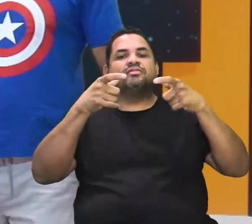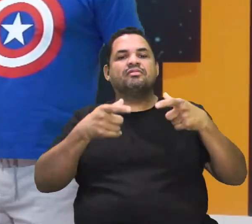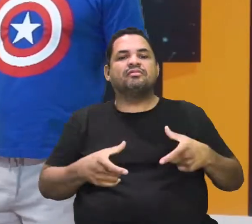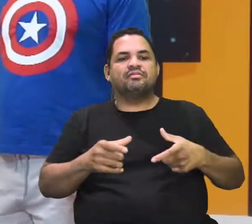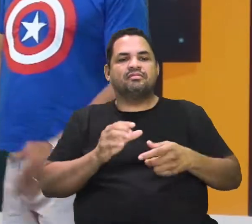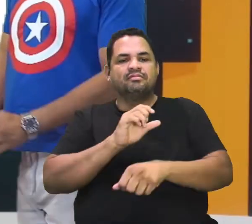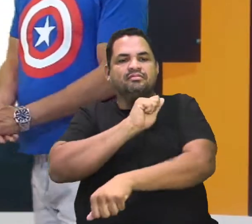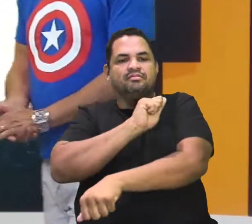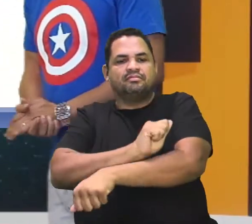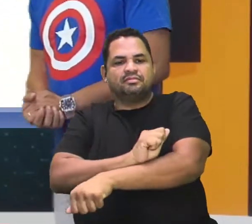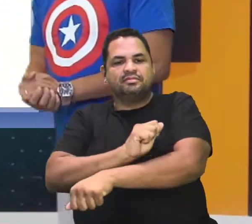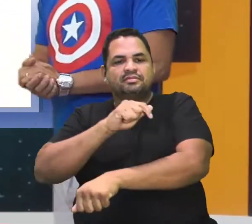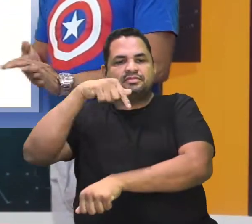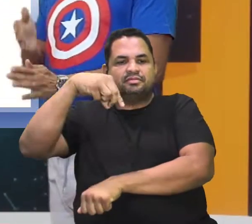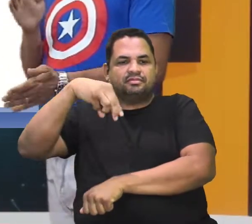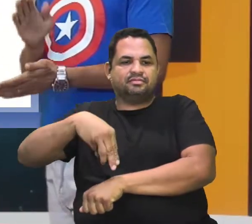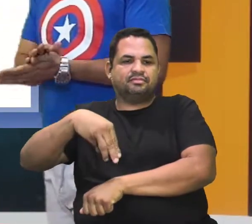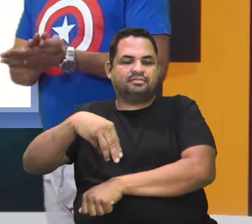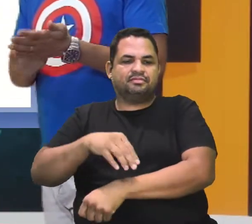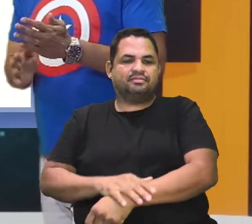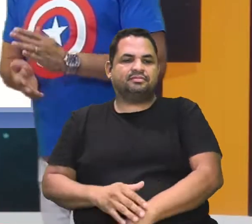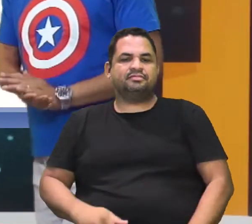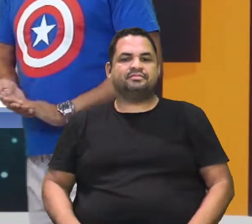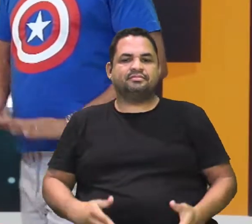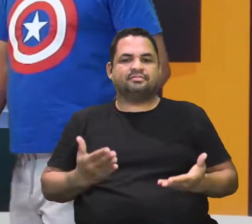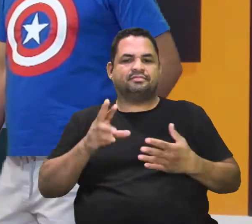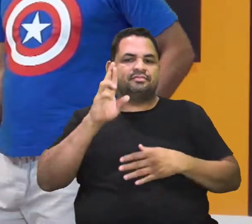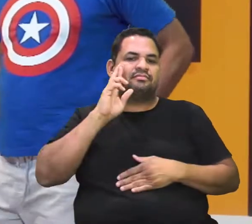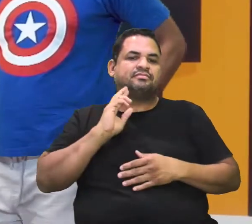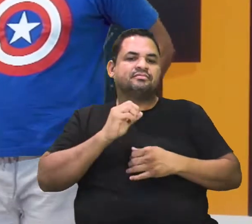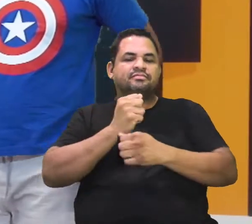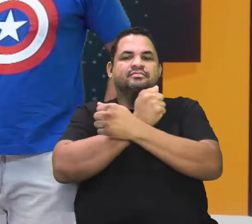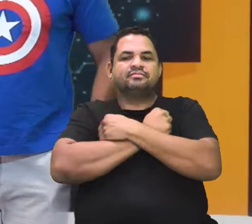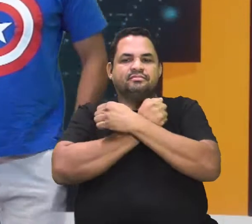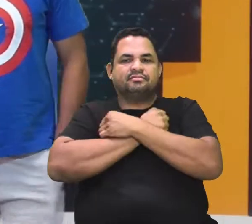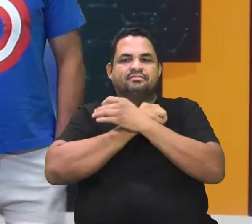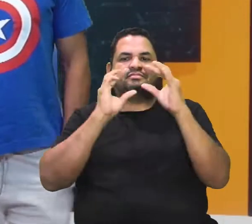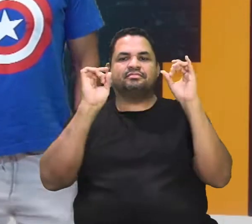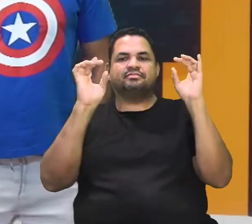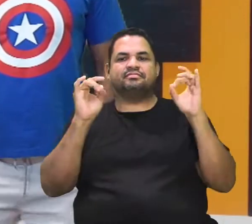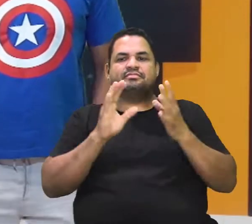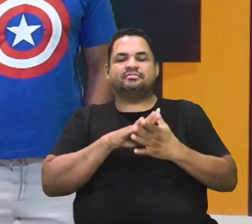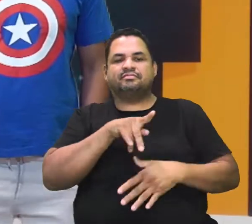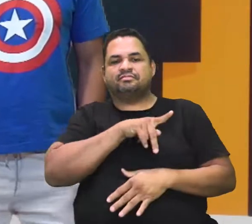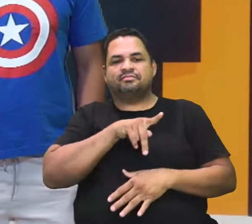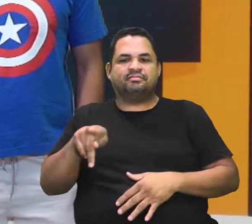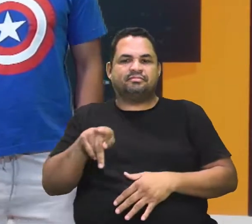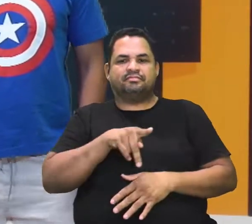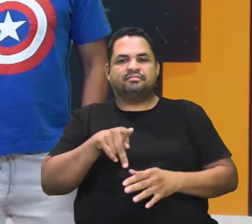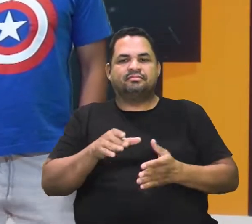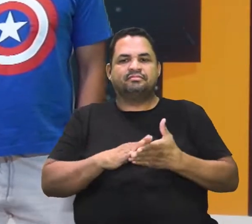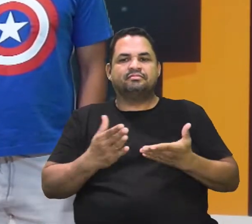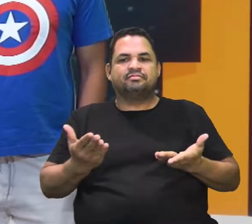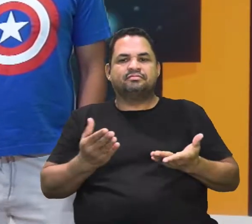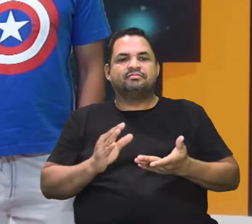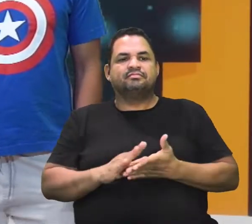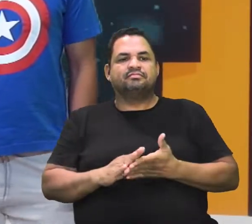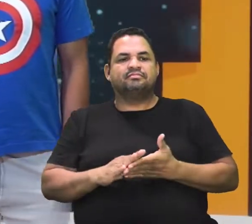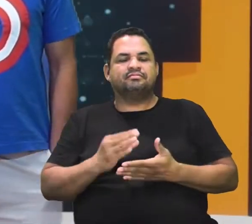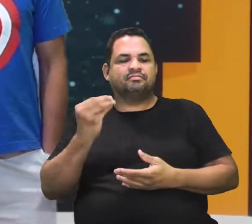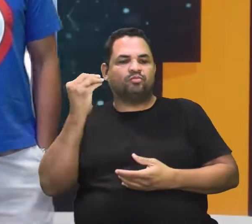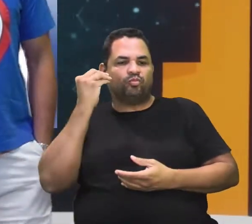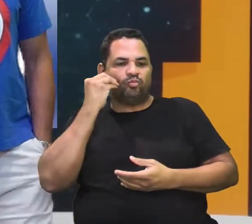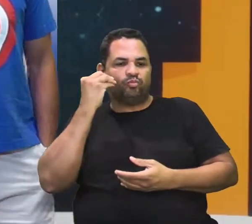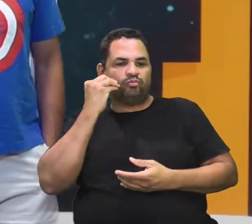Em Guajará-Mirim, Rondônia. Então aquele abraço especial aos professores presenciais e com certeza